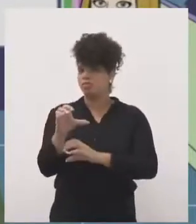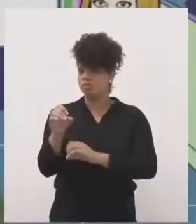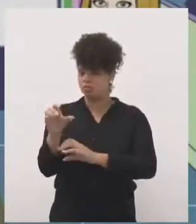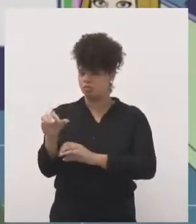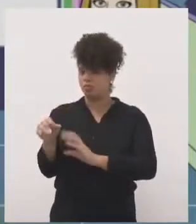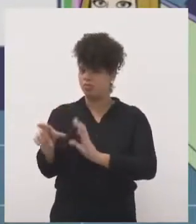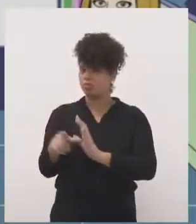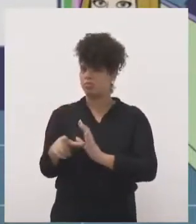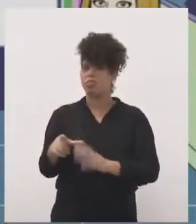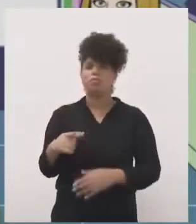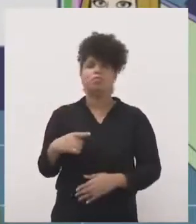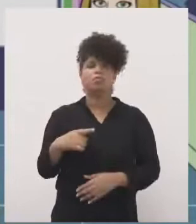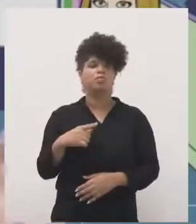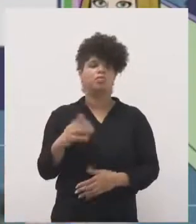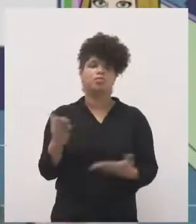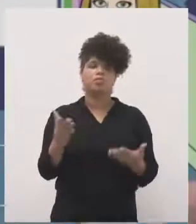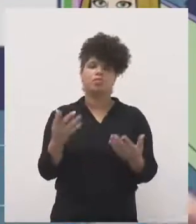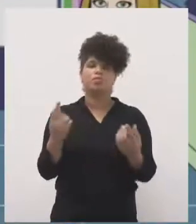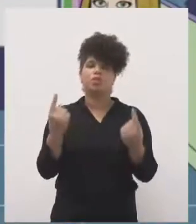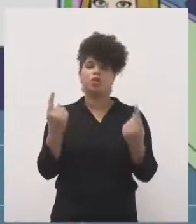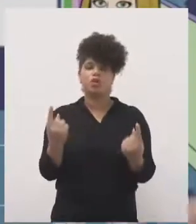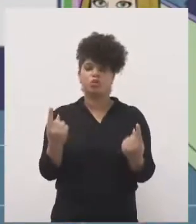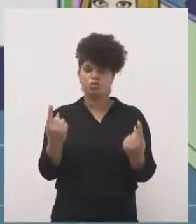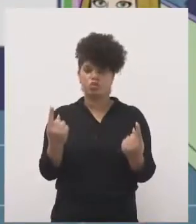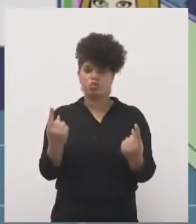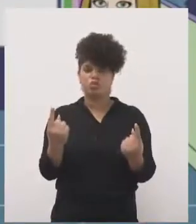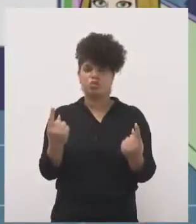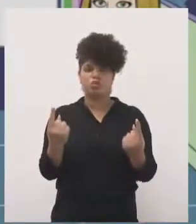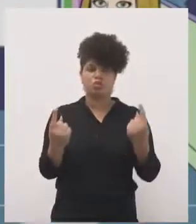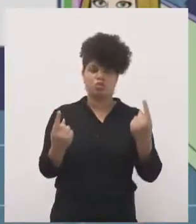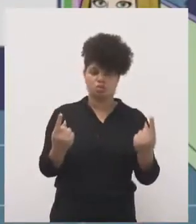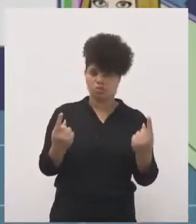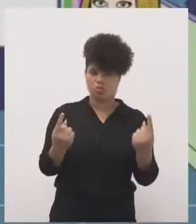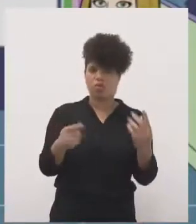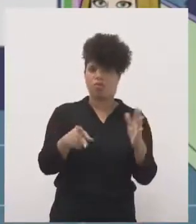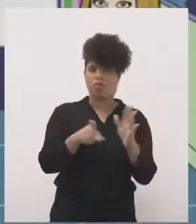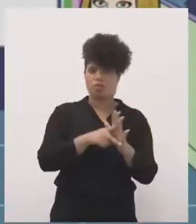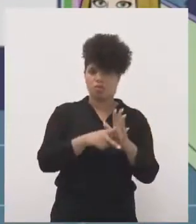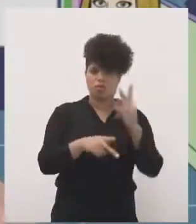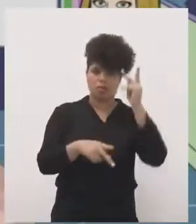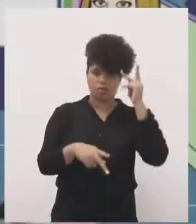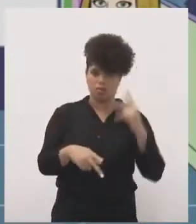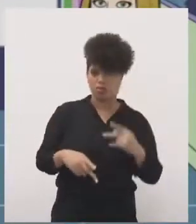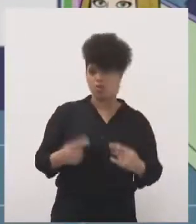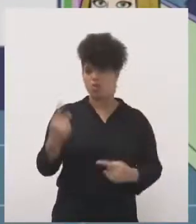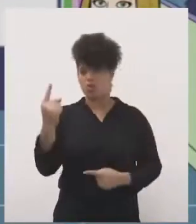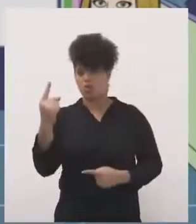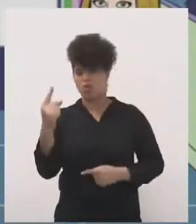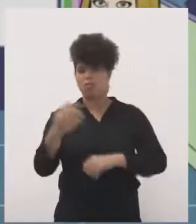institucional, aí eu vou ter duas contas Canvas separadas, né? São duas contas